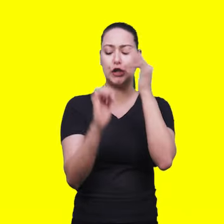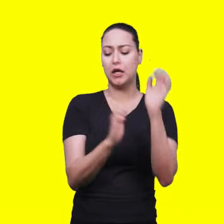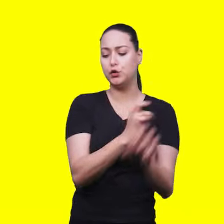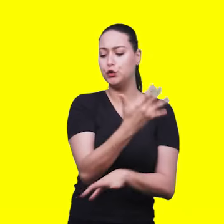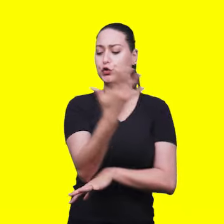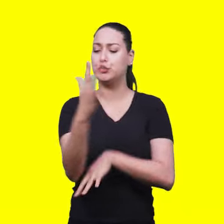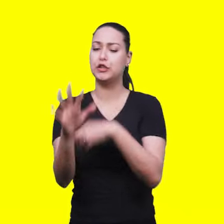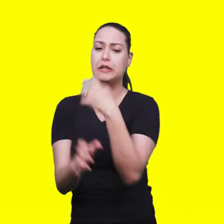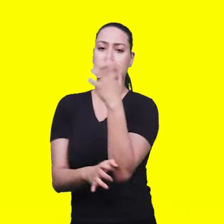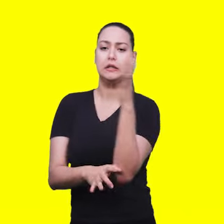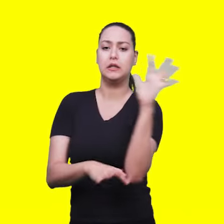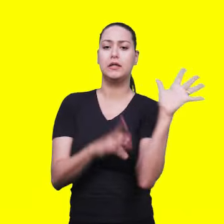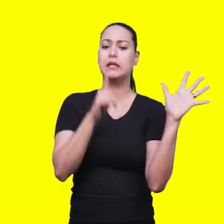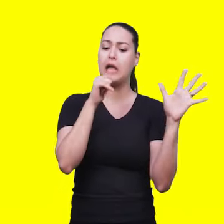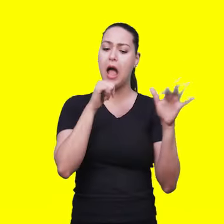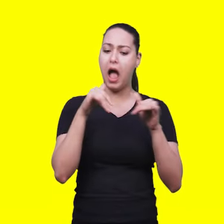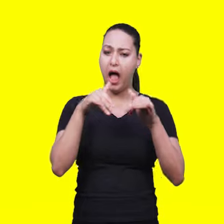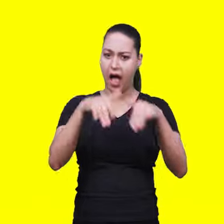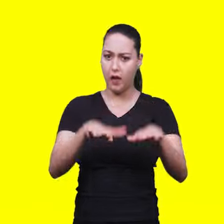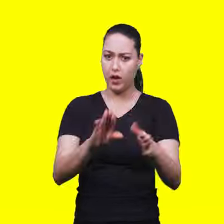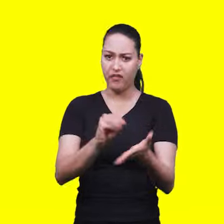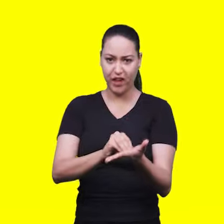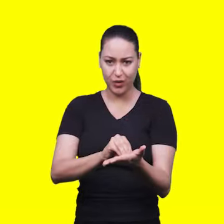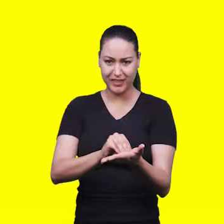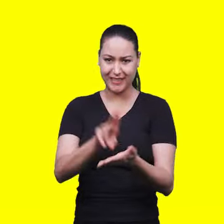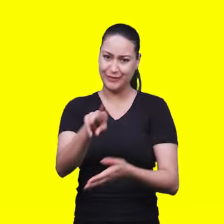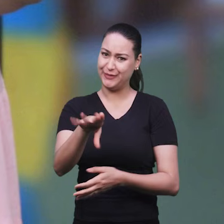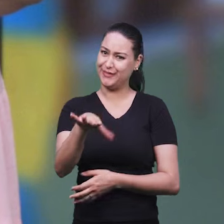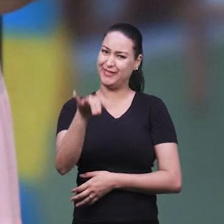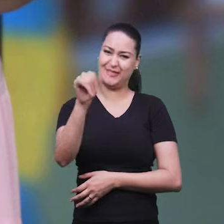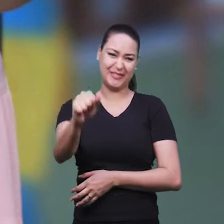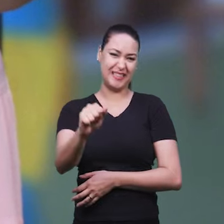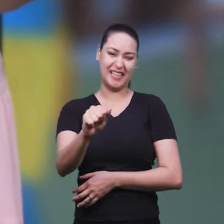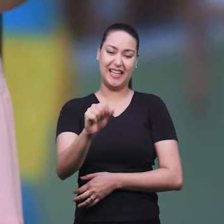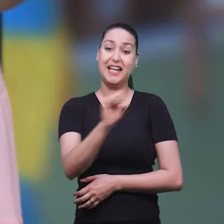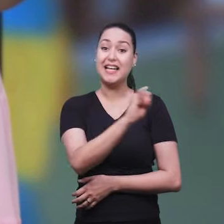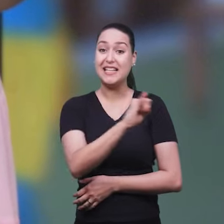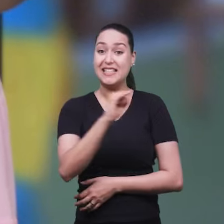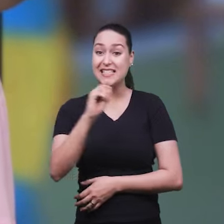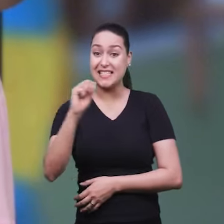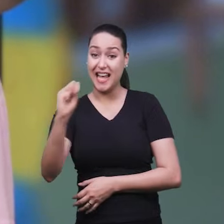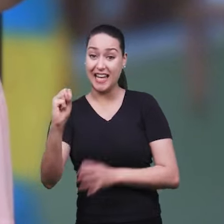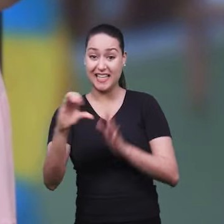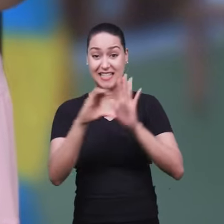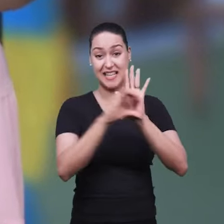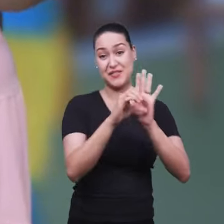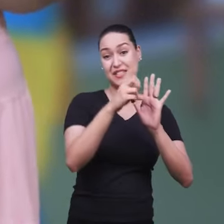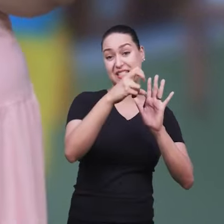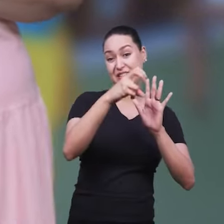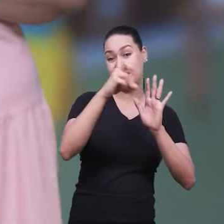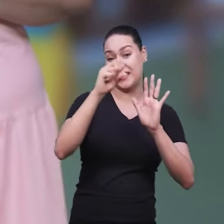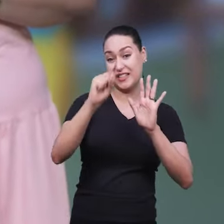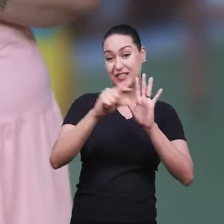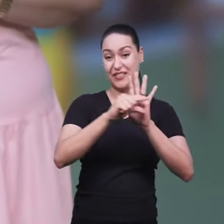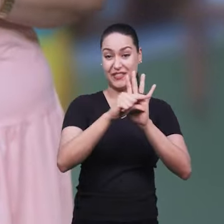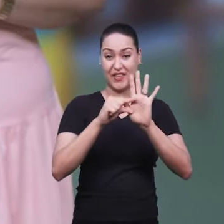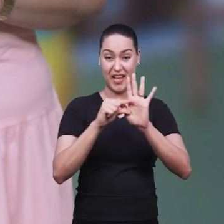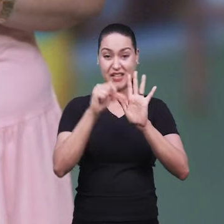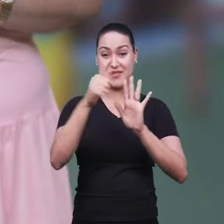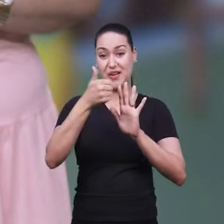manancial cujas águas nunca faltam. Está em Isaías, capítulo 58, versículo